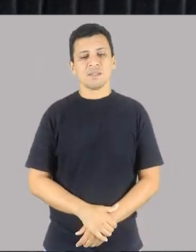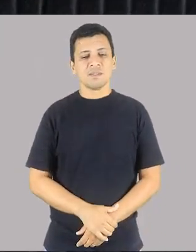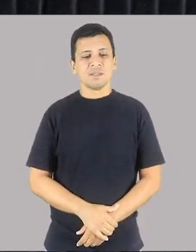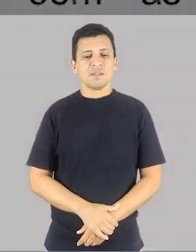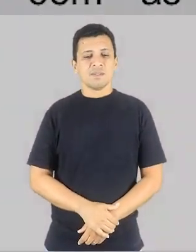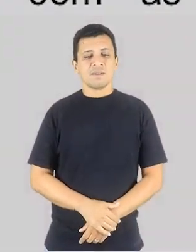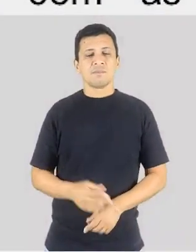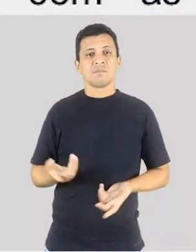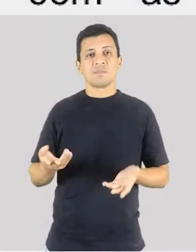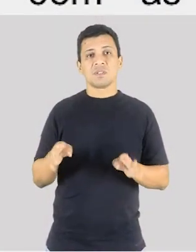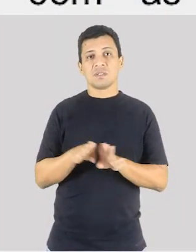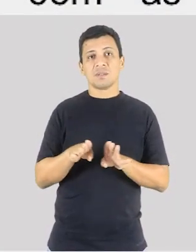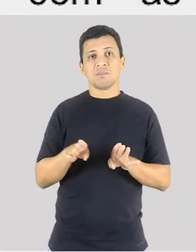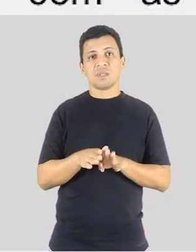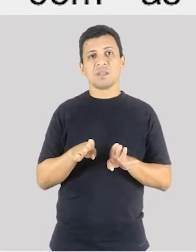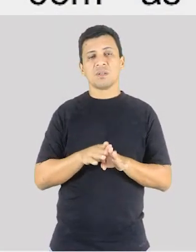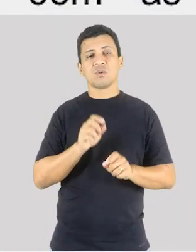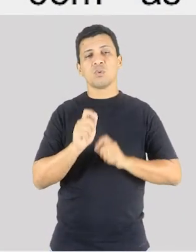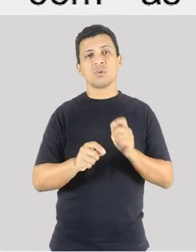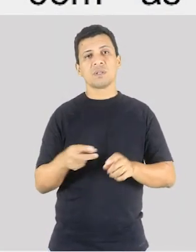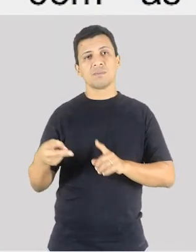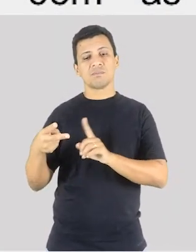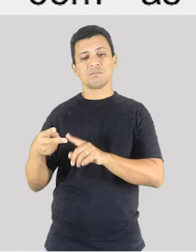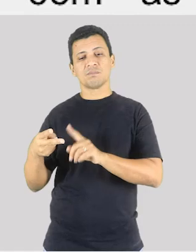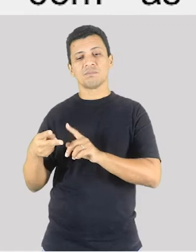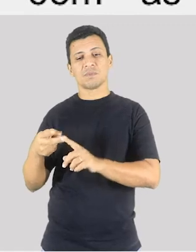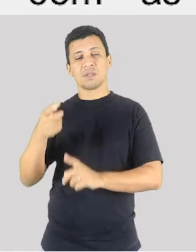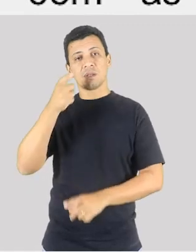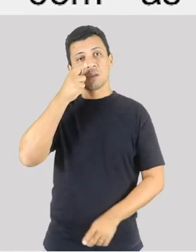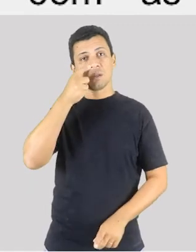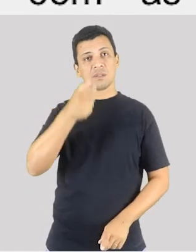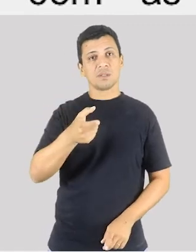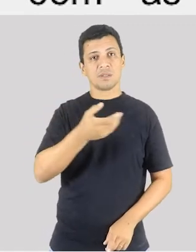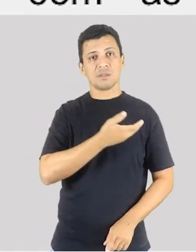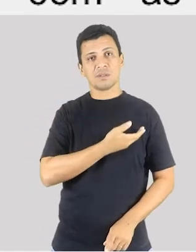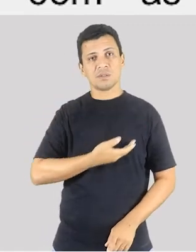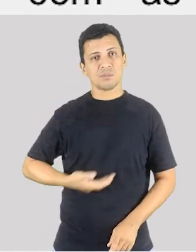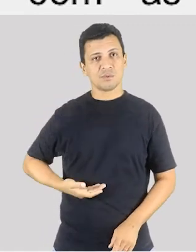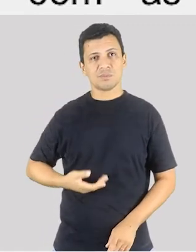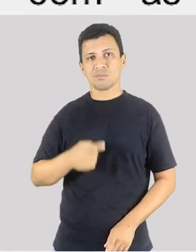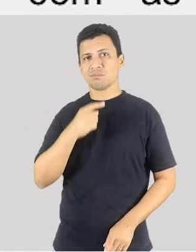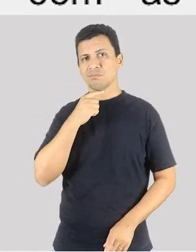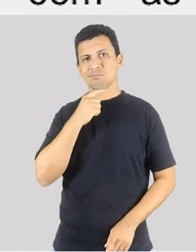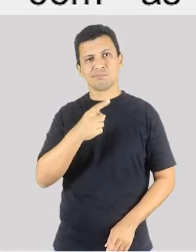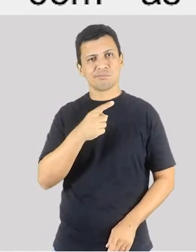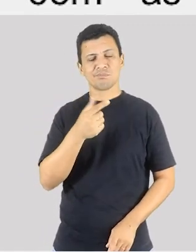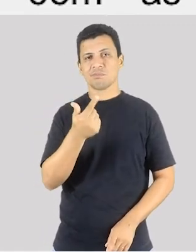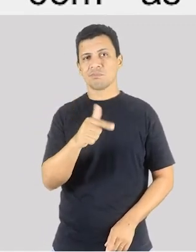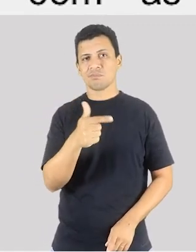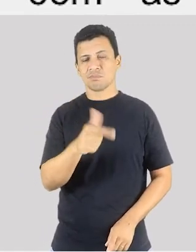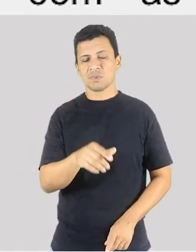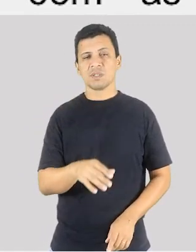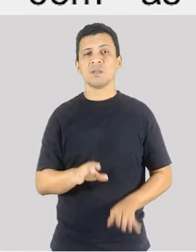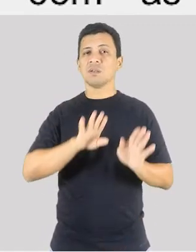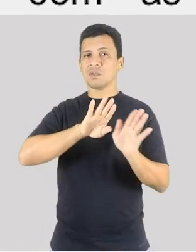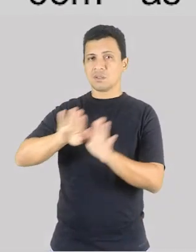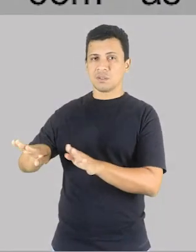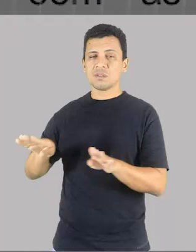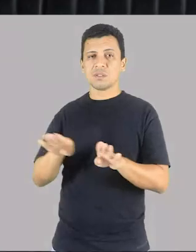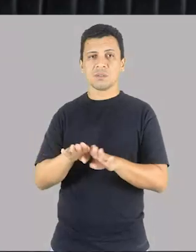vai observar também a indisponibilidade do interesse público. Mas antes de iniciarmos, é importante também dar outro exemplo a respeito